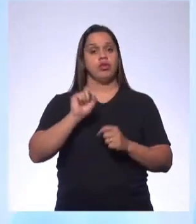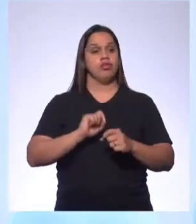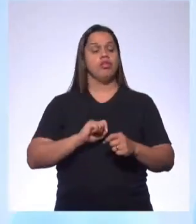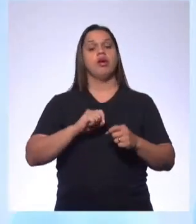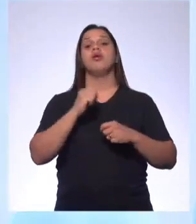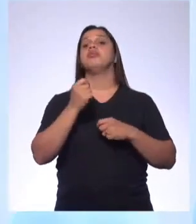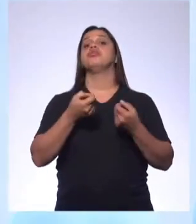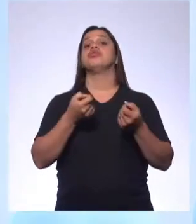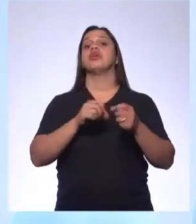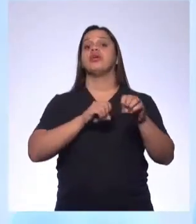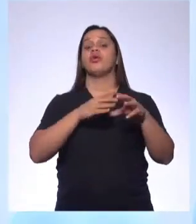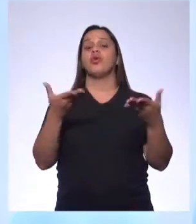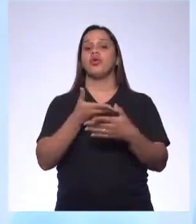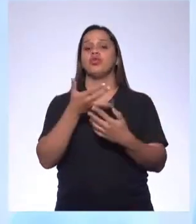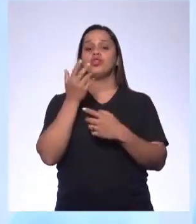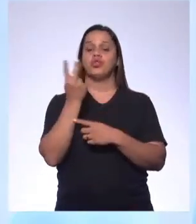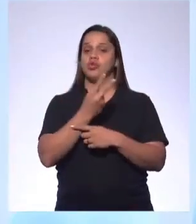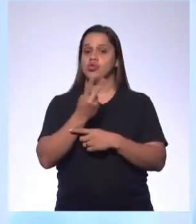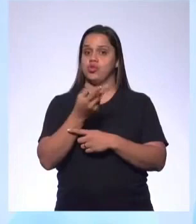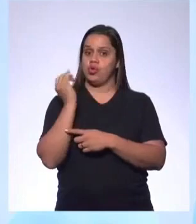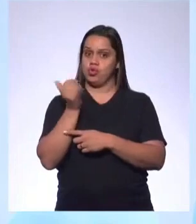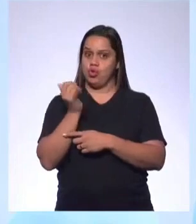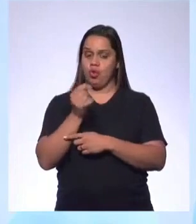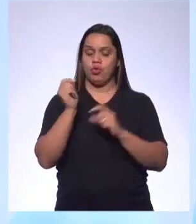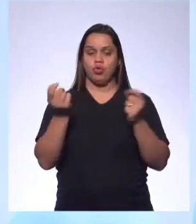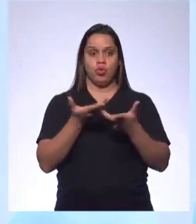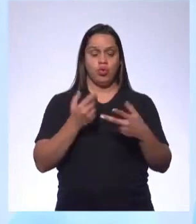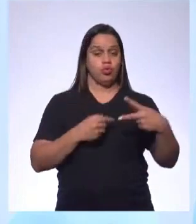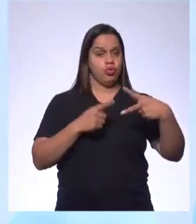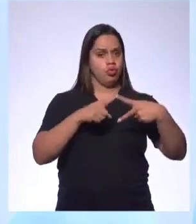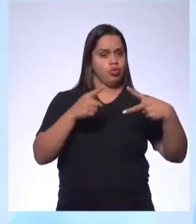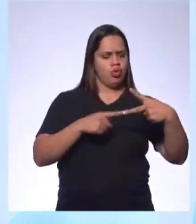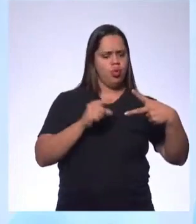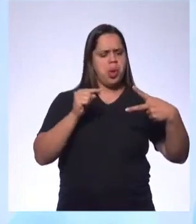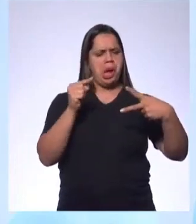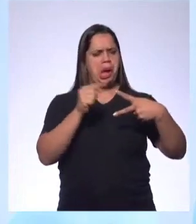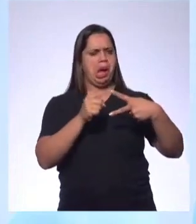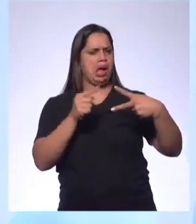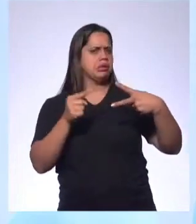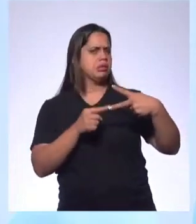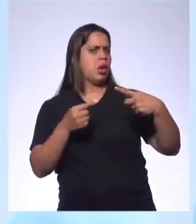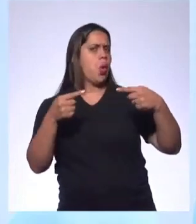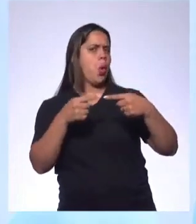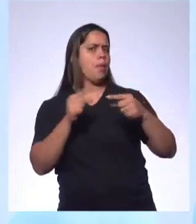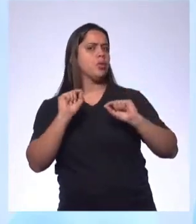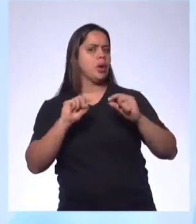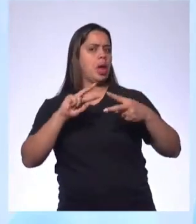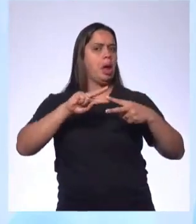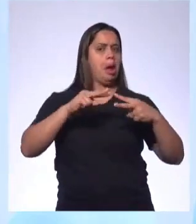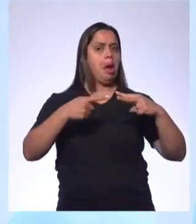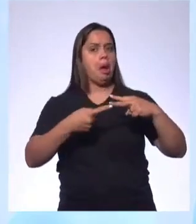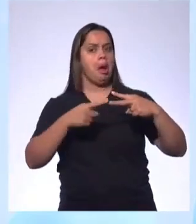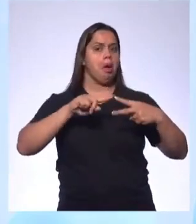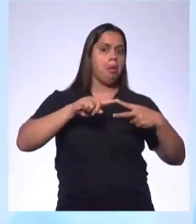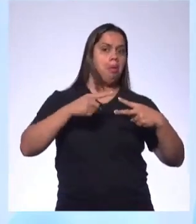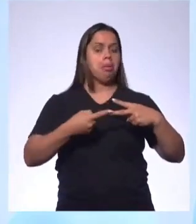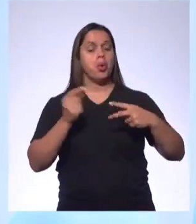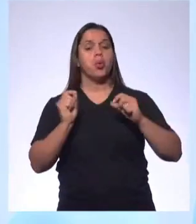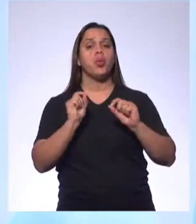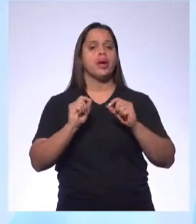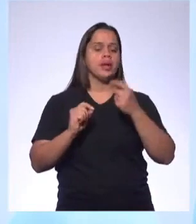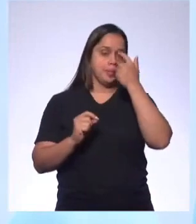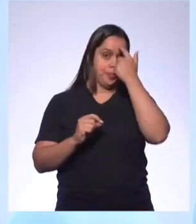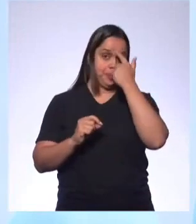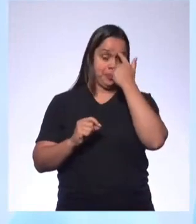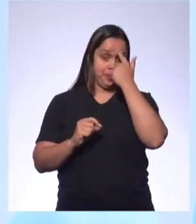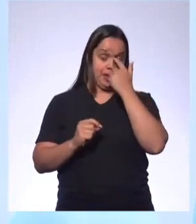contos, e fazer essa intertextualidade, o que um tem a ver com o outro. Na aula anterior, a gente fez